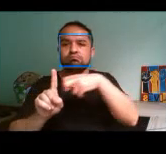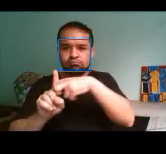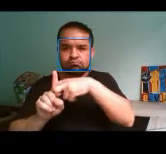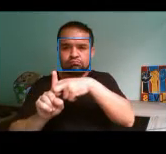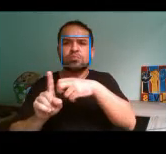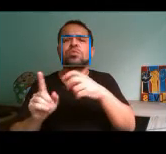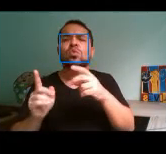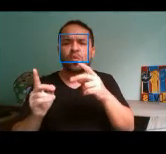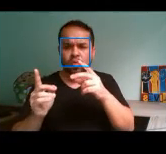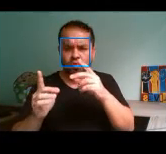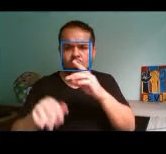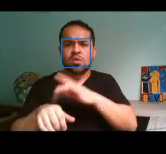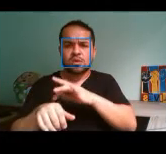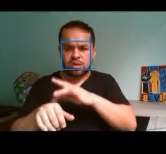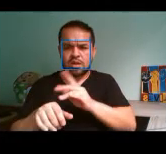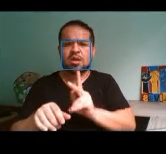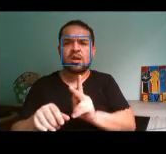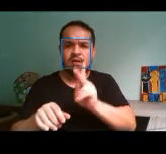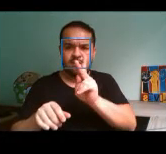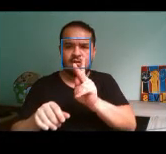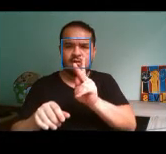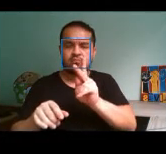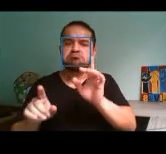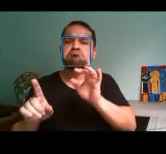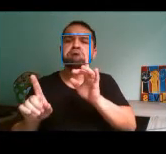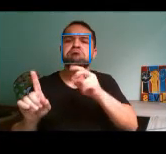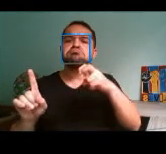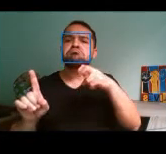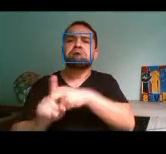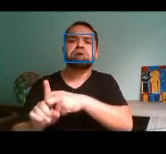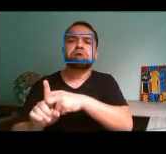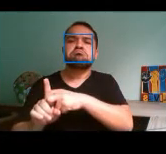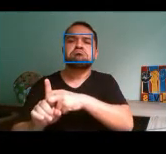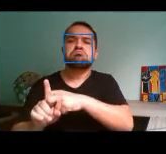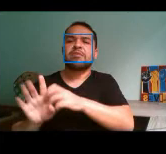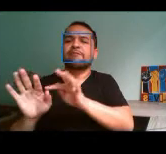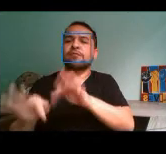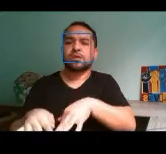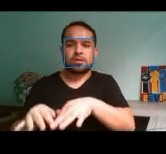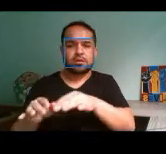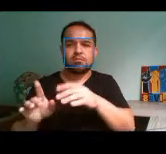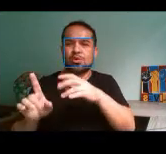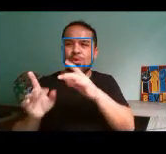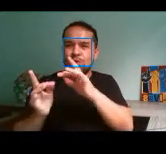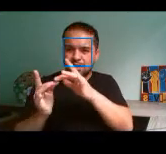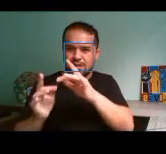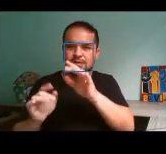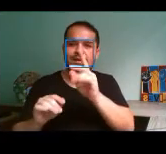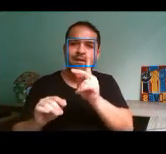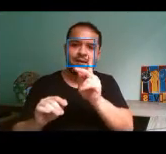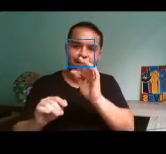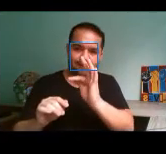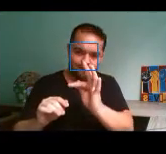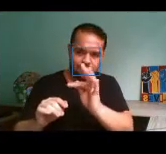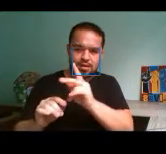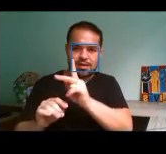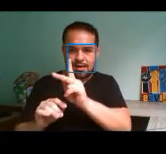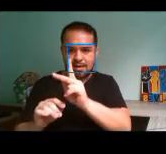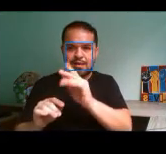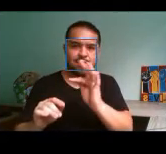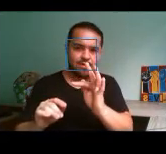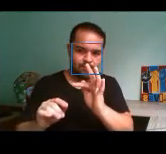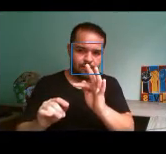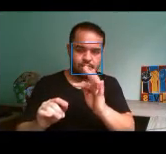dessa mão? No dedo indicador, D4. Qual a relação dela com esse ponto de localização? Ela